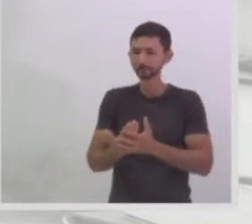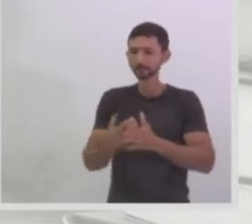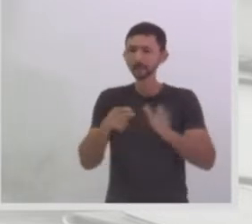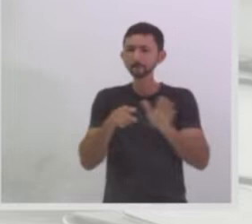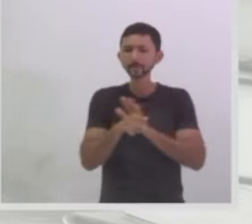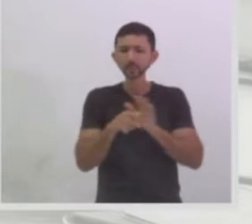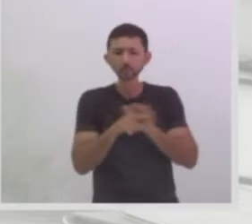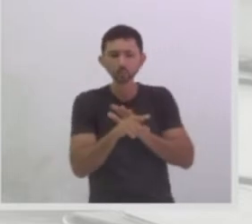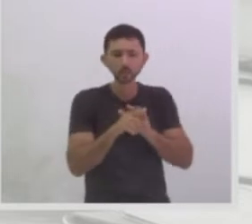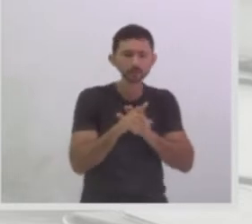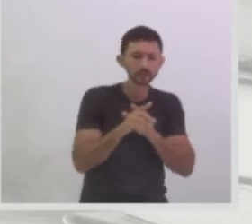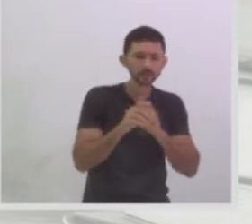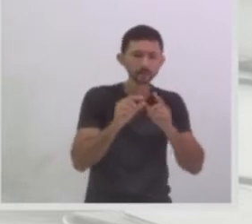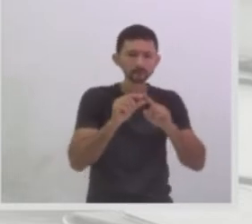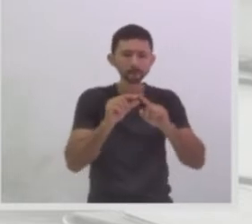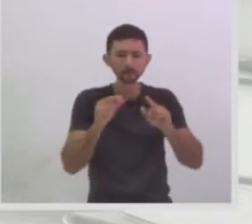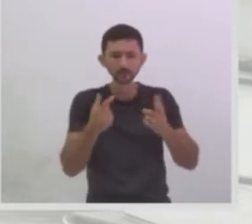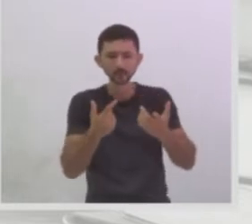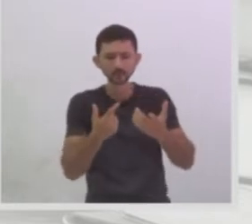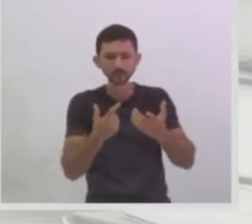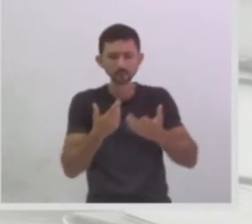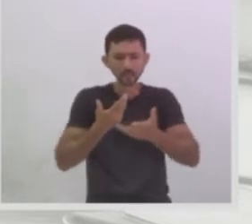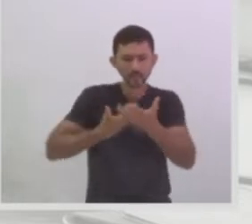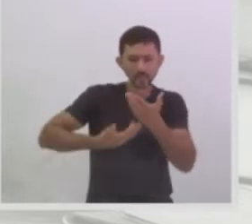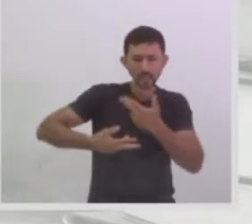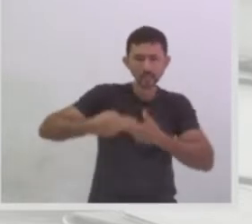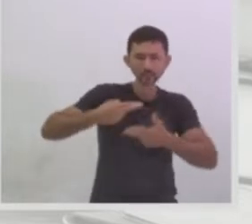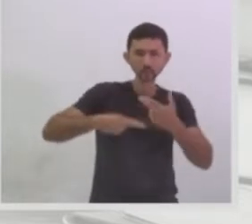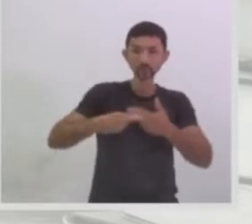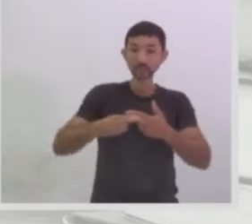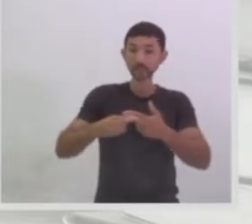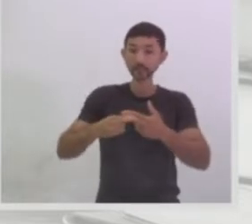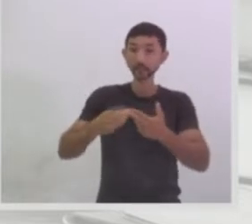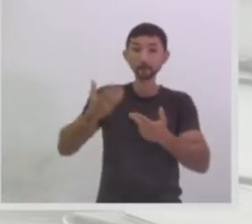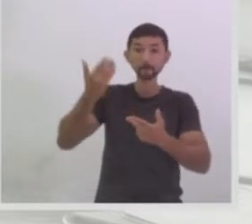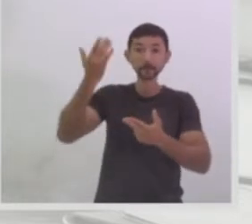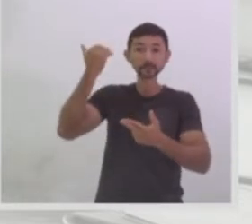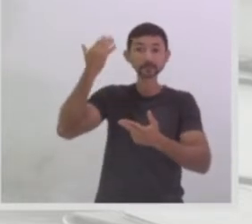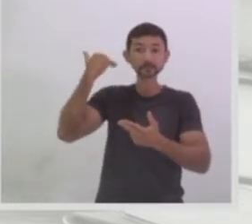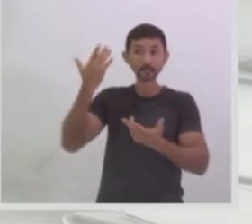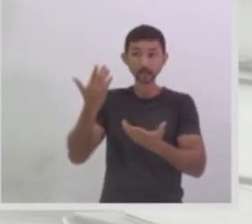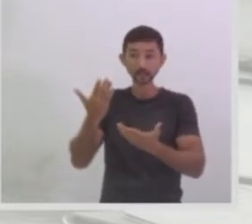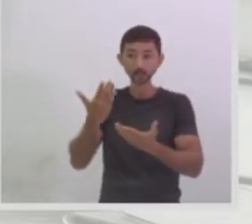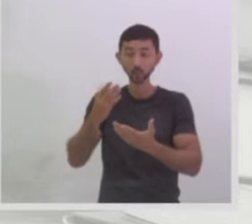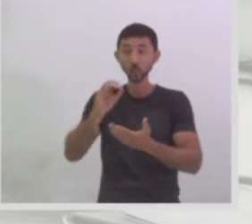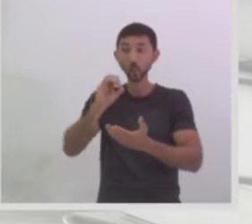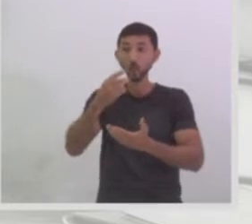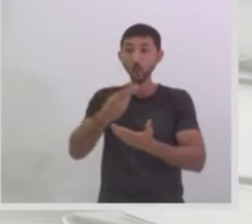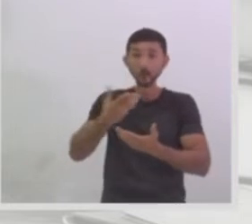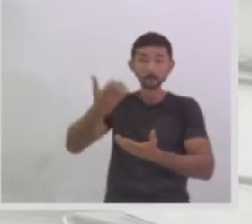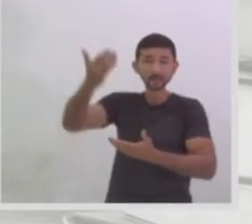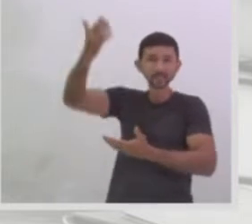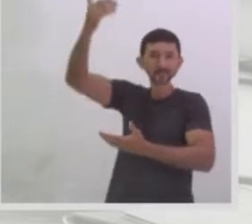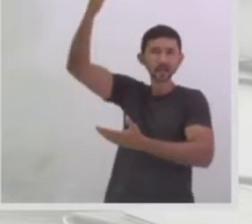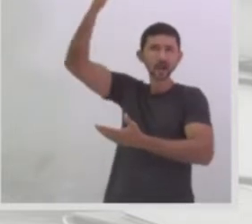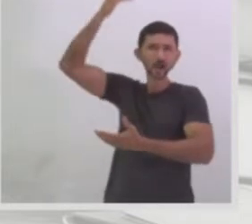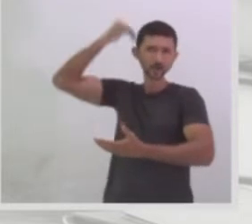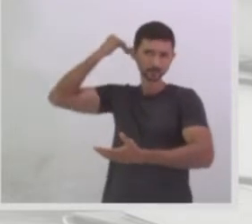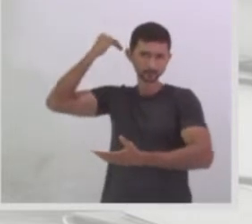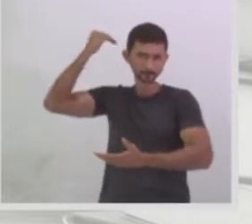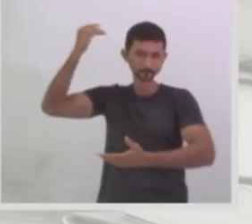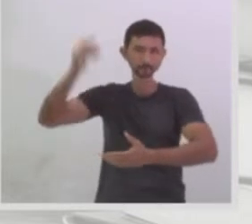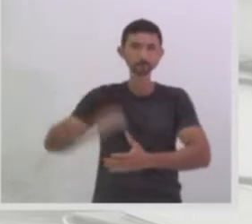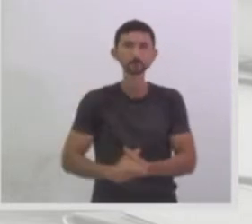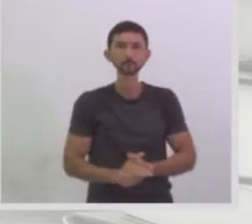procurará responder pode estar relacionada a um passado recente ou um passado bem distante.